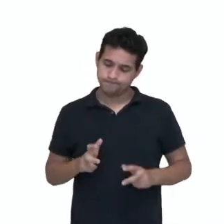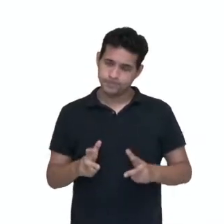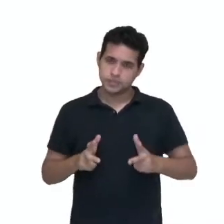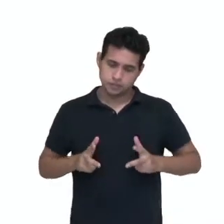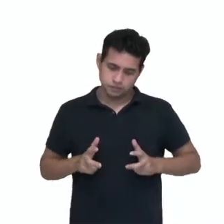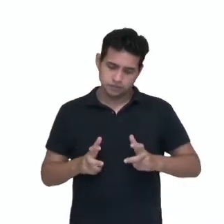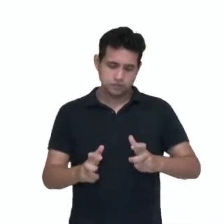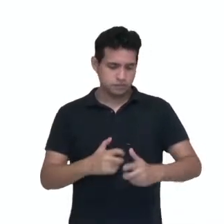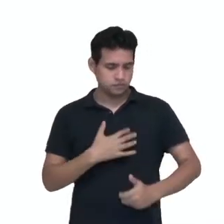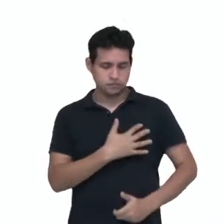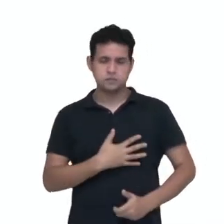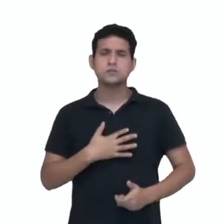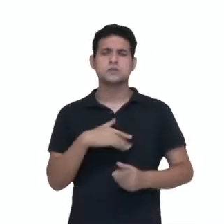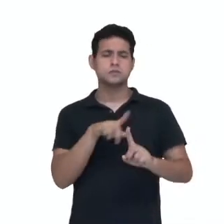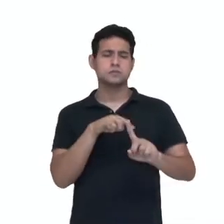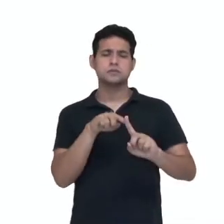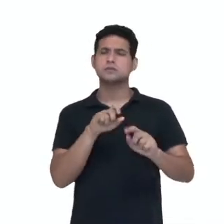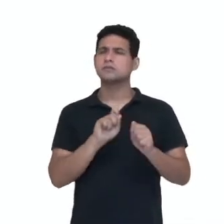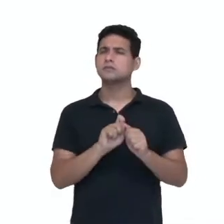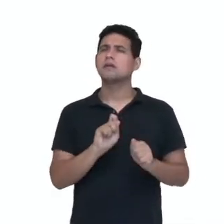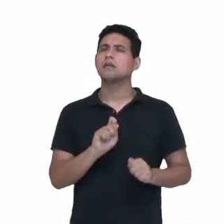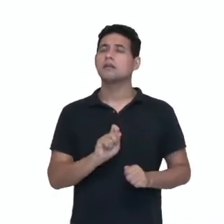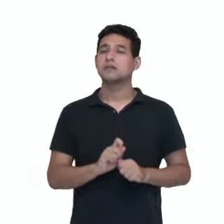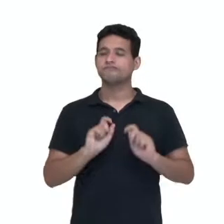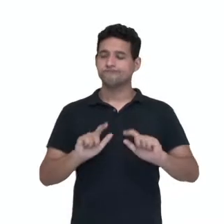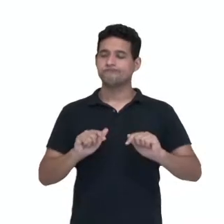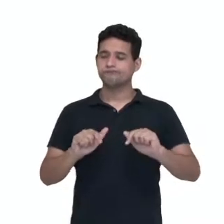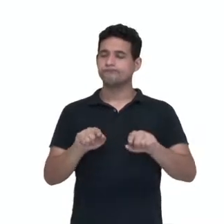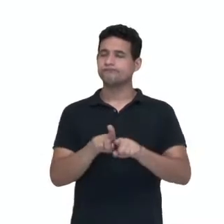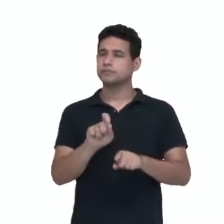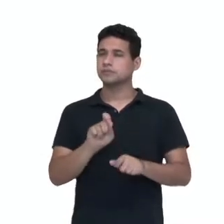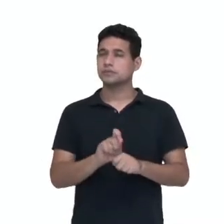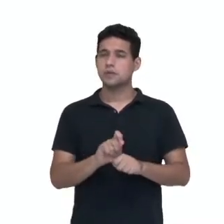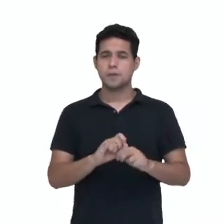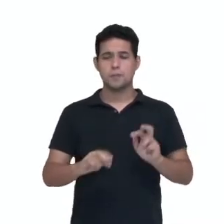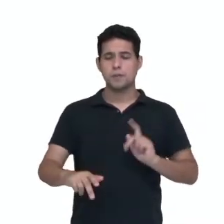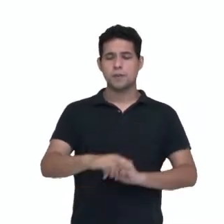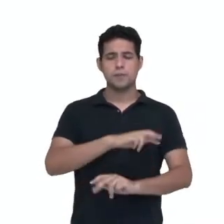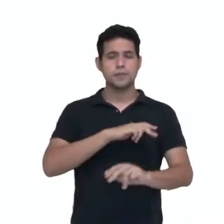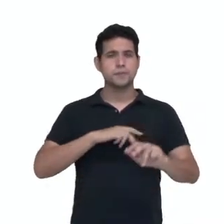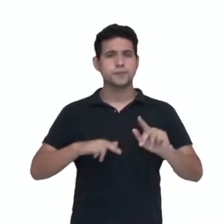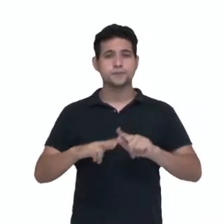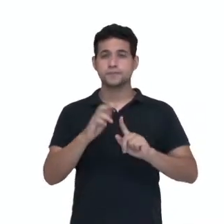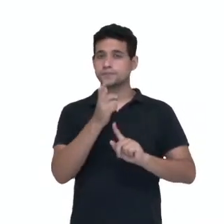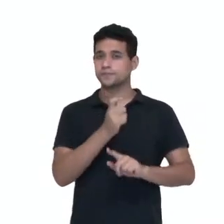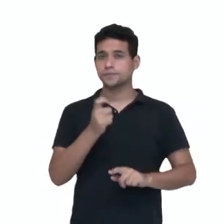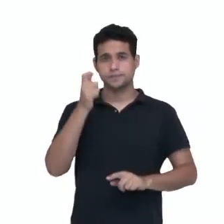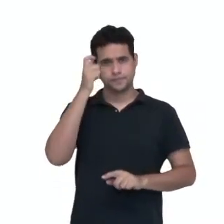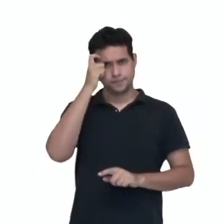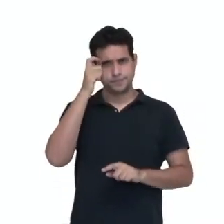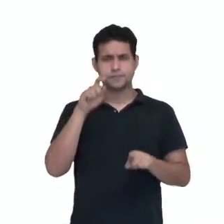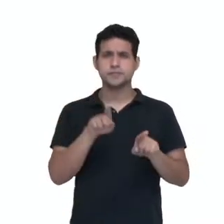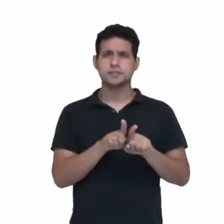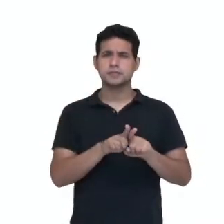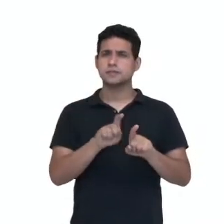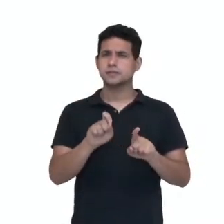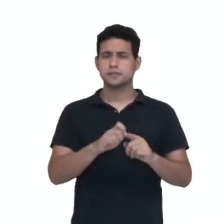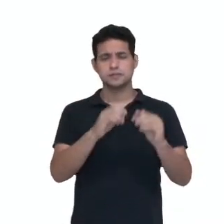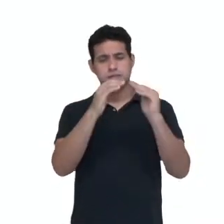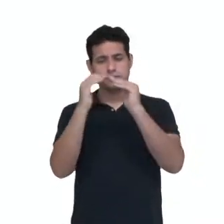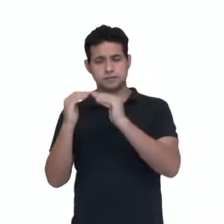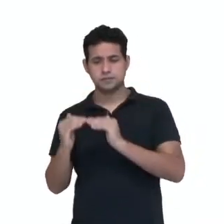o objetivo de reforçar las acciones para generar consciência em la